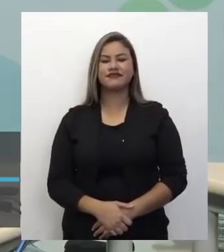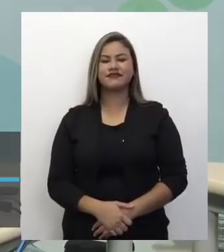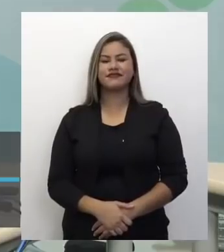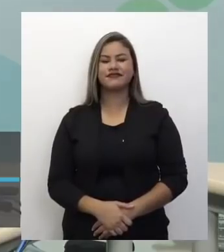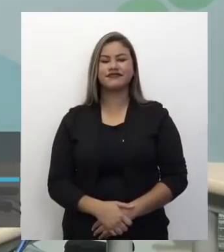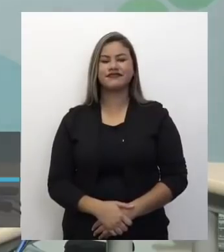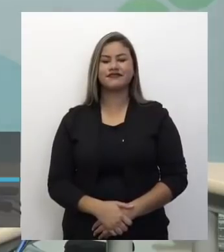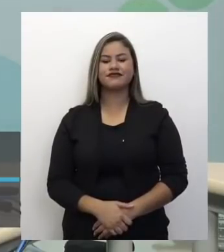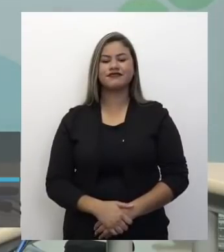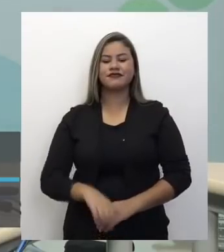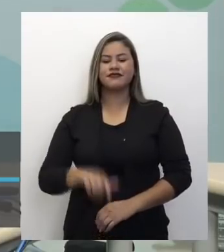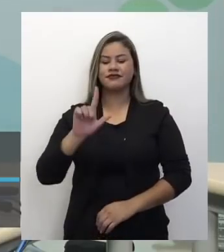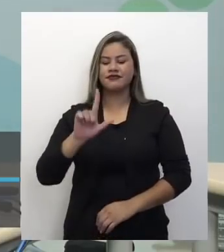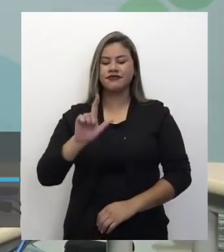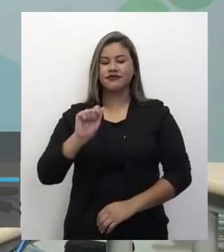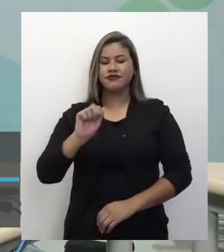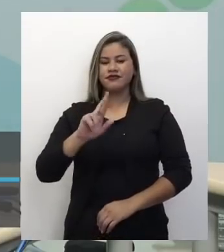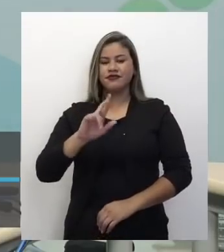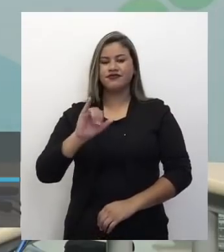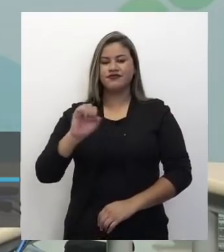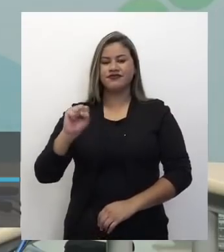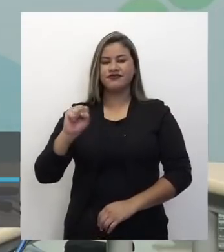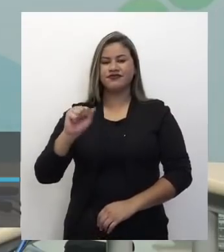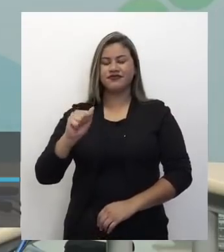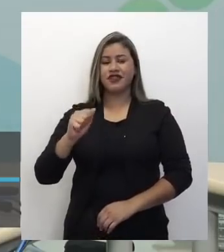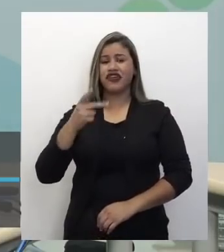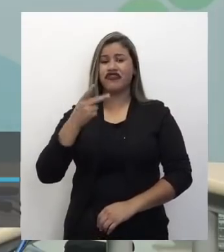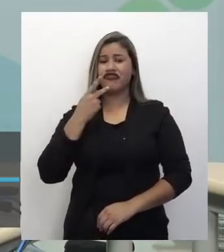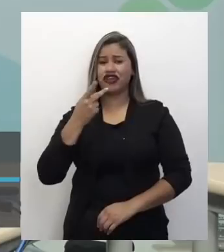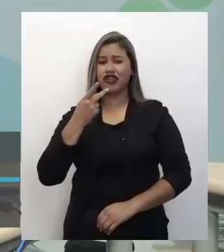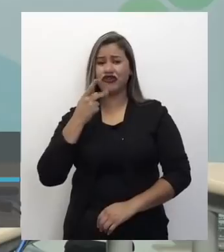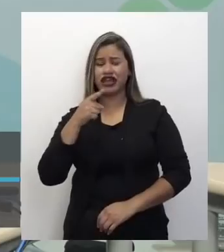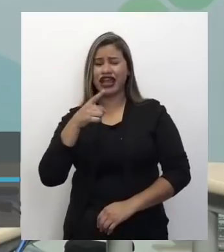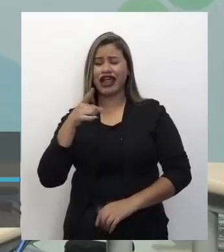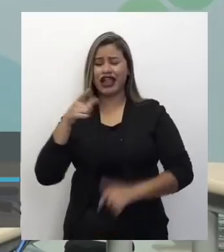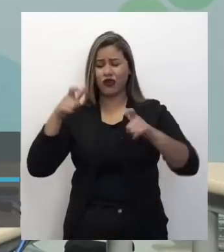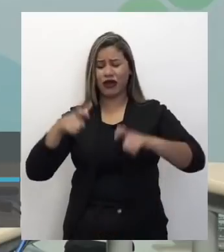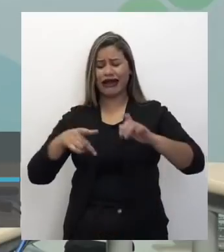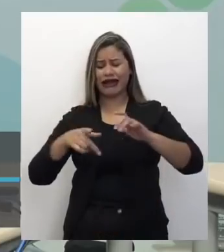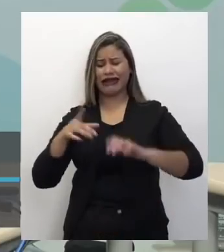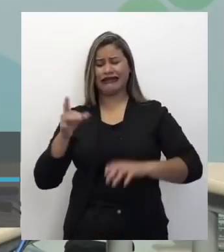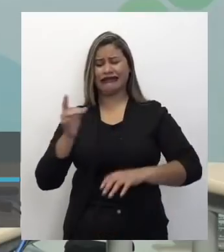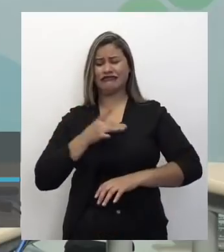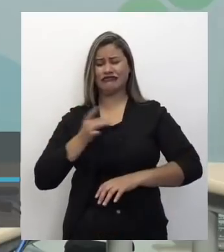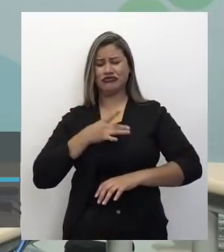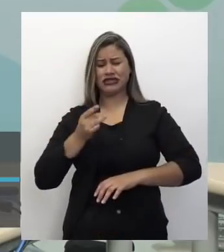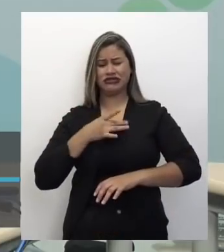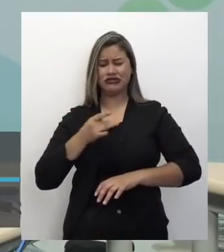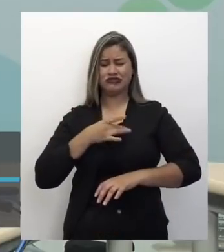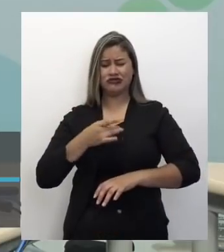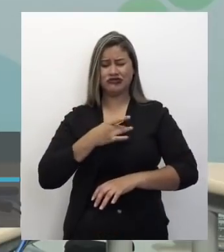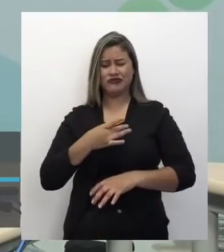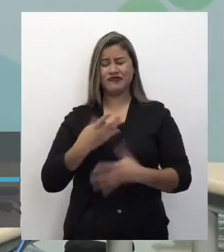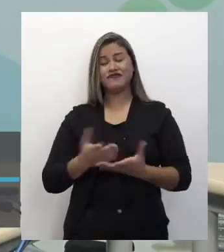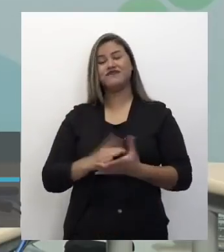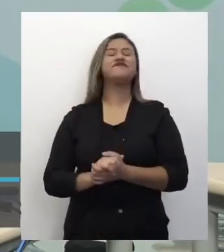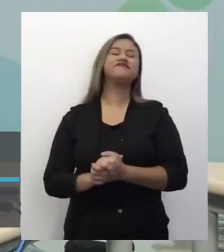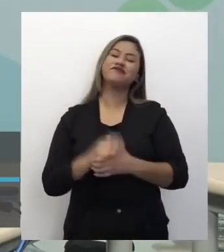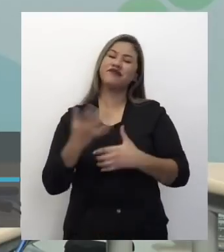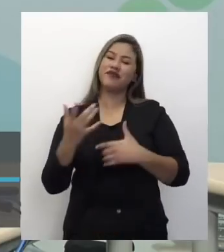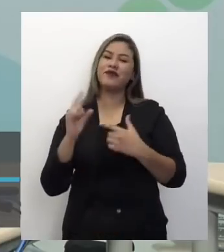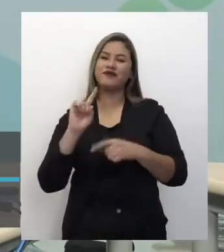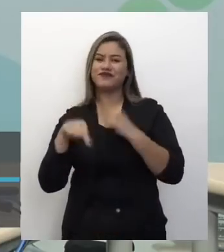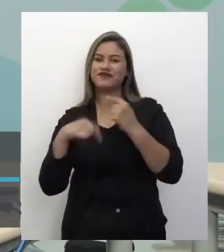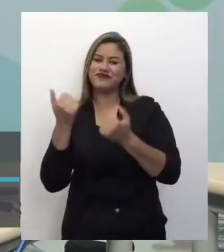A Larissa diz que é um lugar onde ela sente muito medo. Nossa, por que será, Larissa, né? Vamos conversar um pouquinho mais para que você, né, tire essa